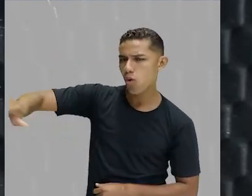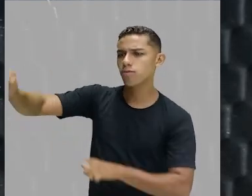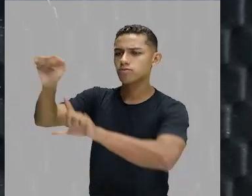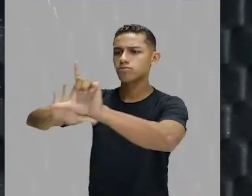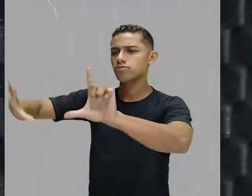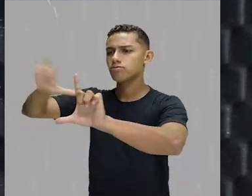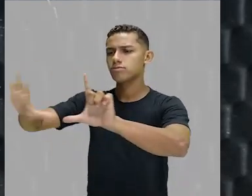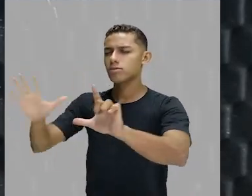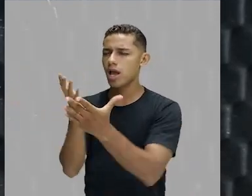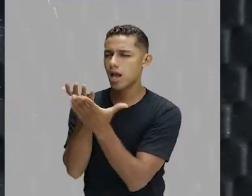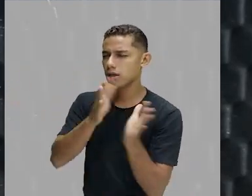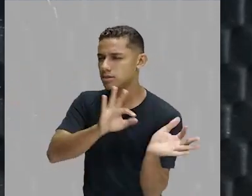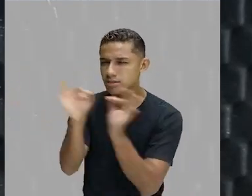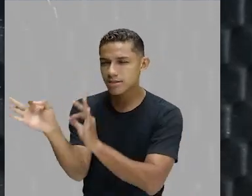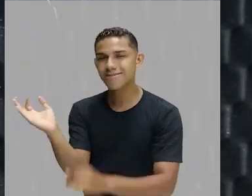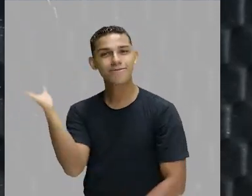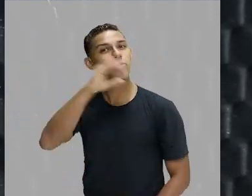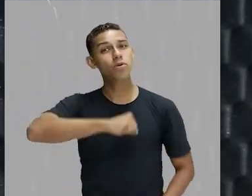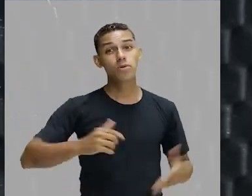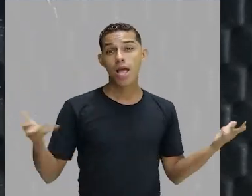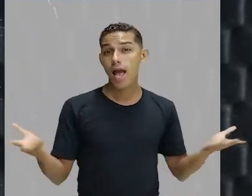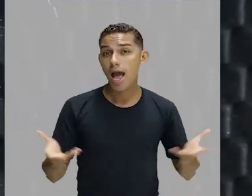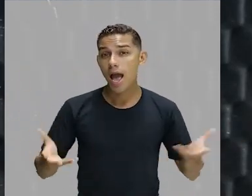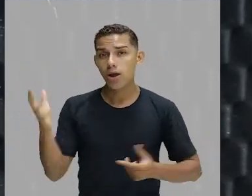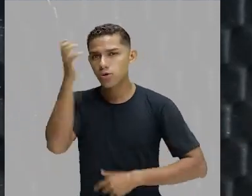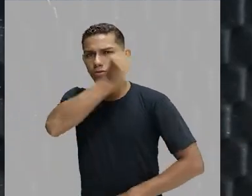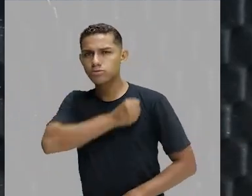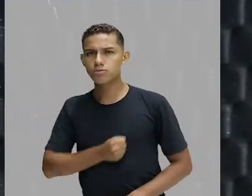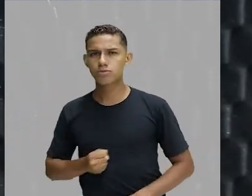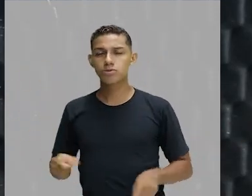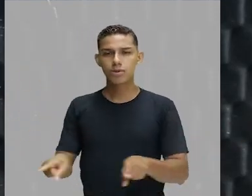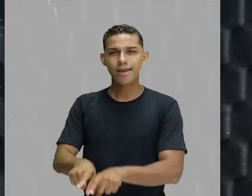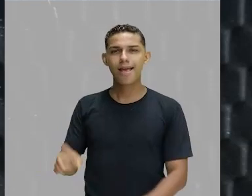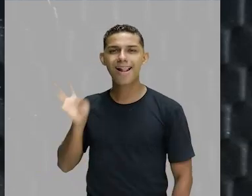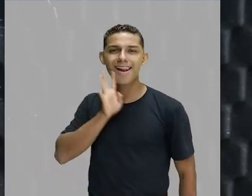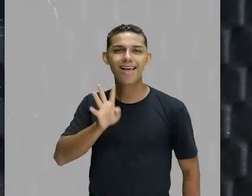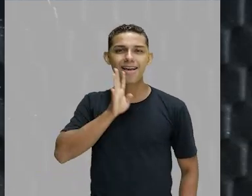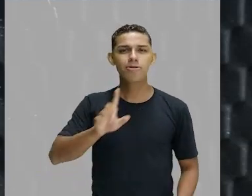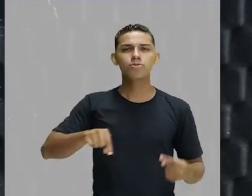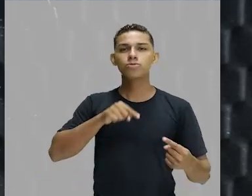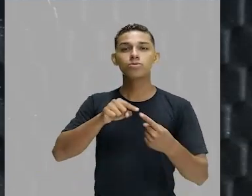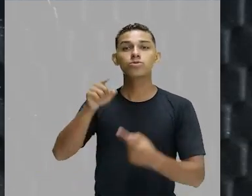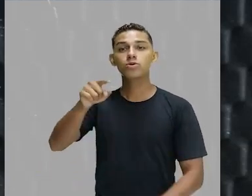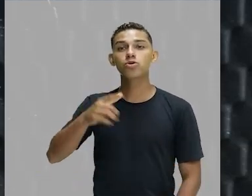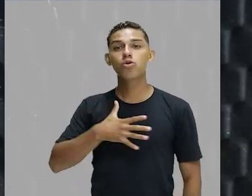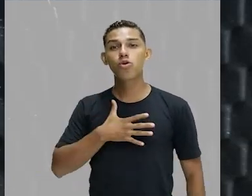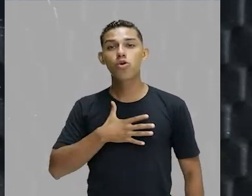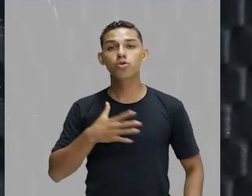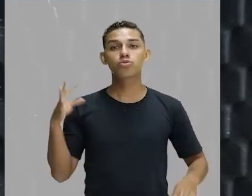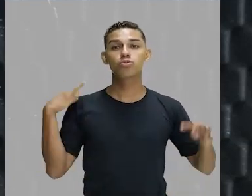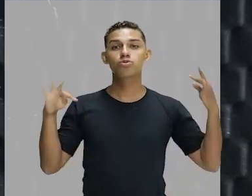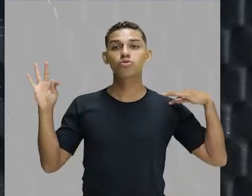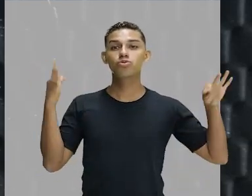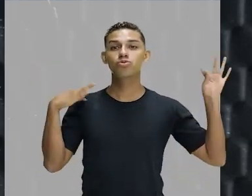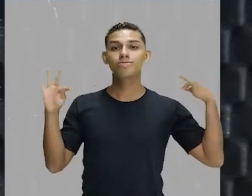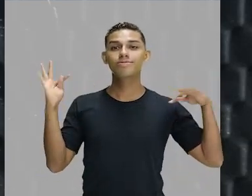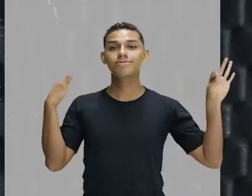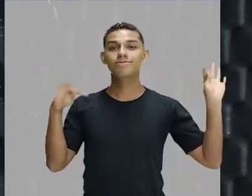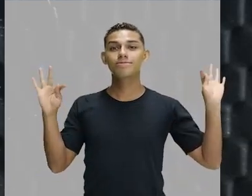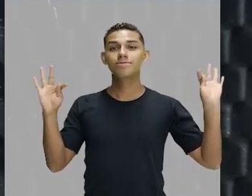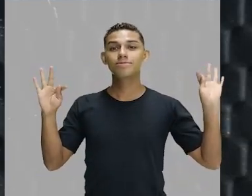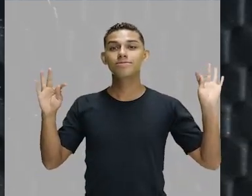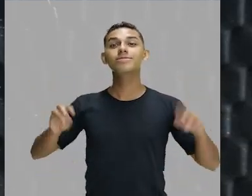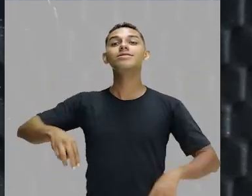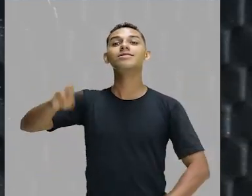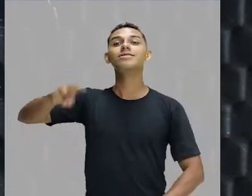Gonçalves Dias. E vamos com a gente hoje. Hoje nós vamos falar de uma coisa bem legal. Quem é que gosta de turistar? Pois é. Quem é que gosta